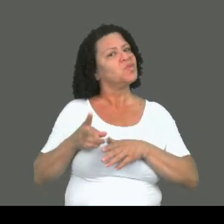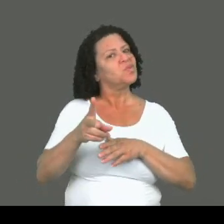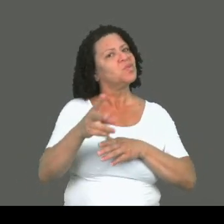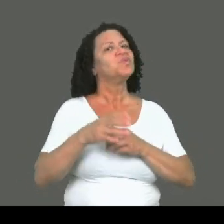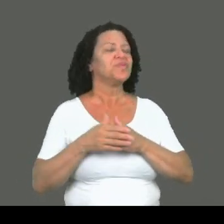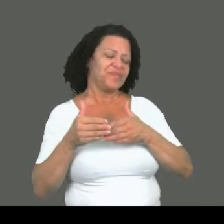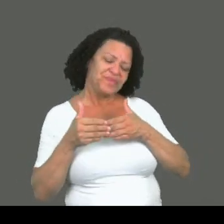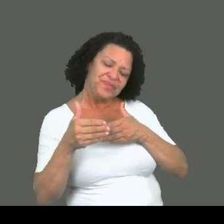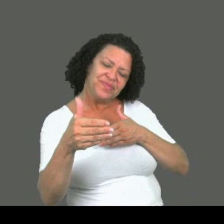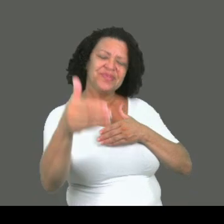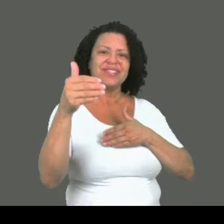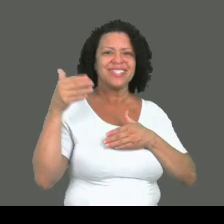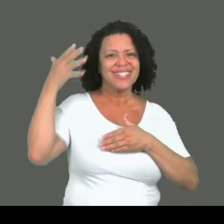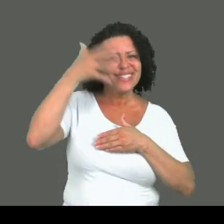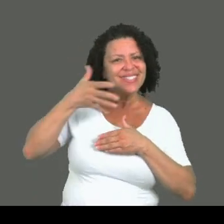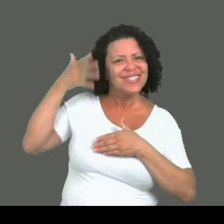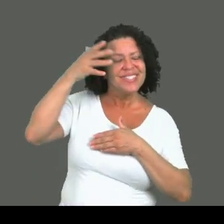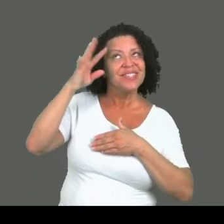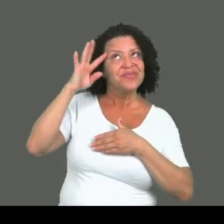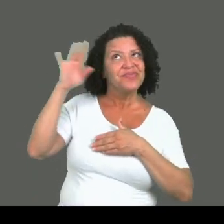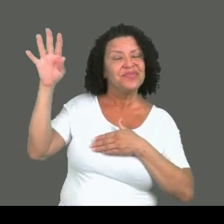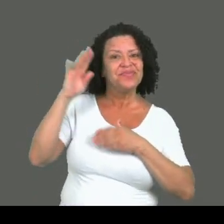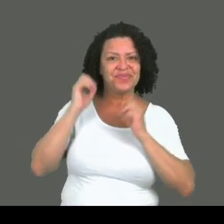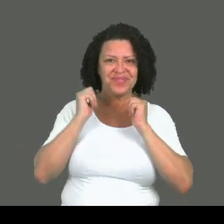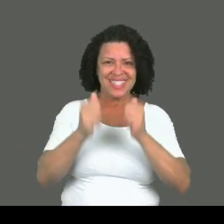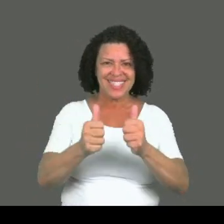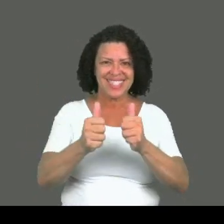início à nossa palestra, à nossa reflexão.